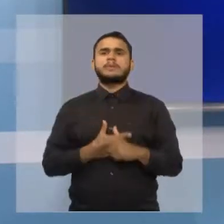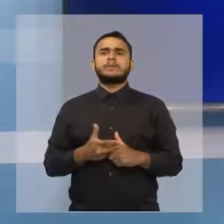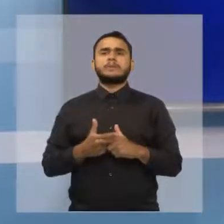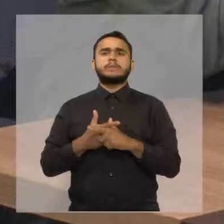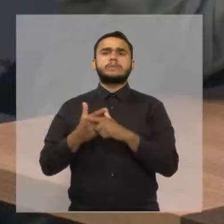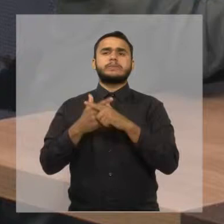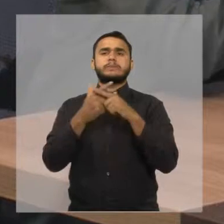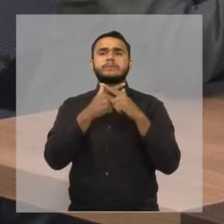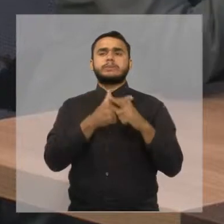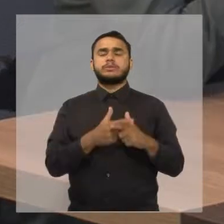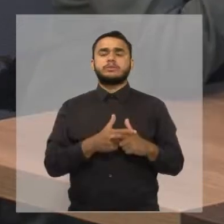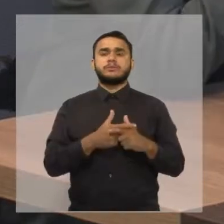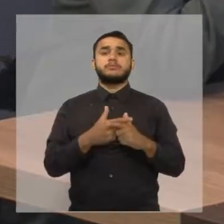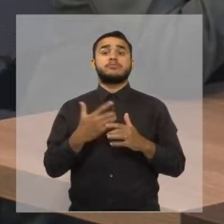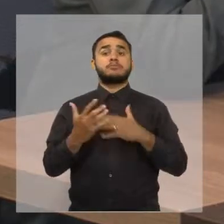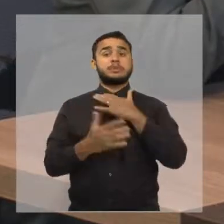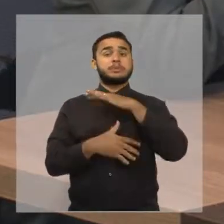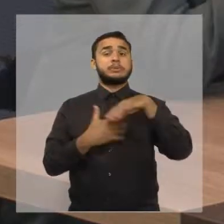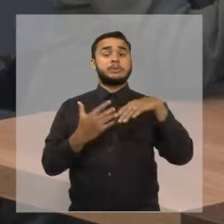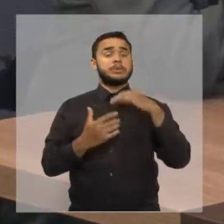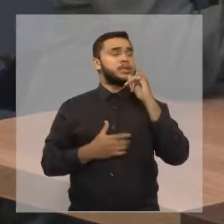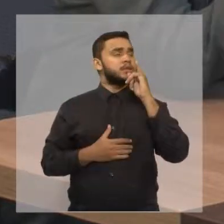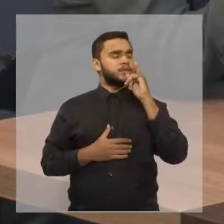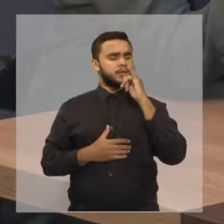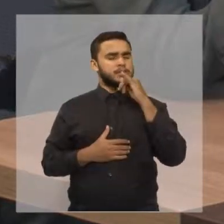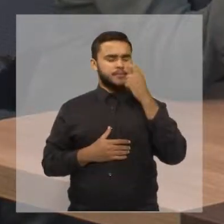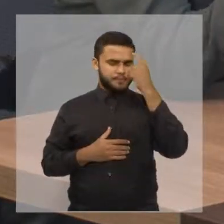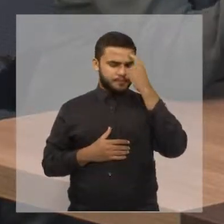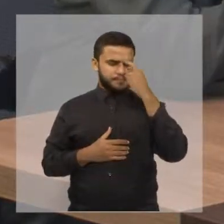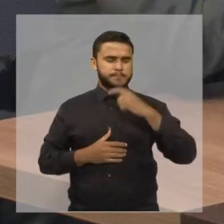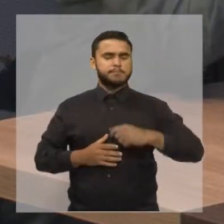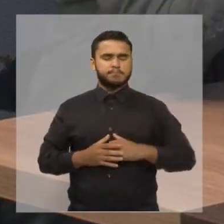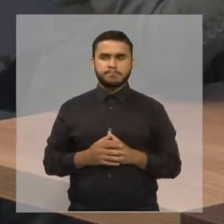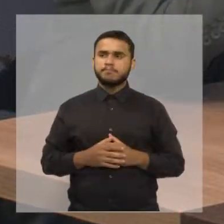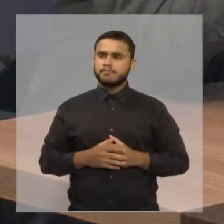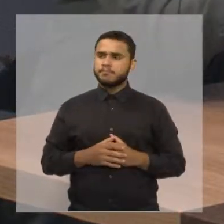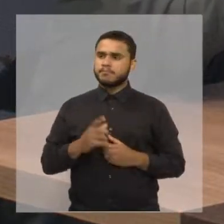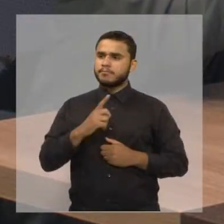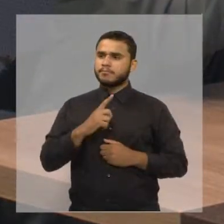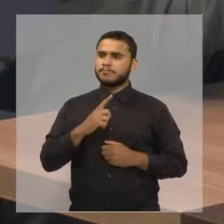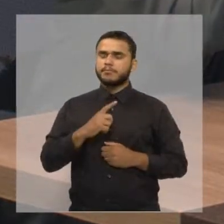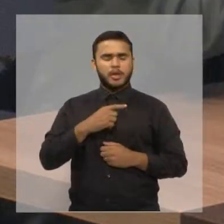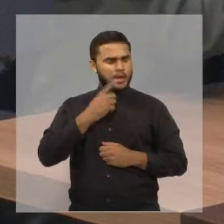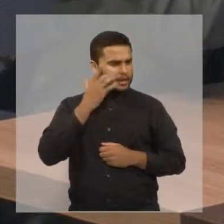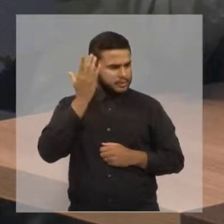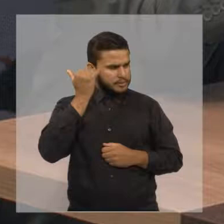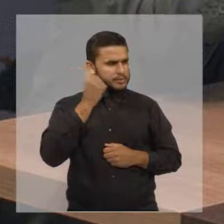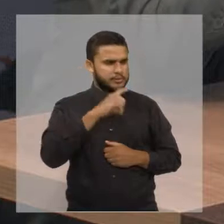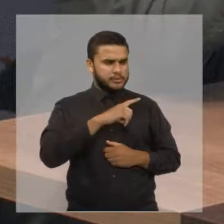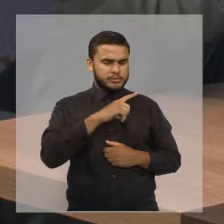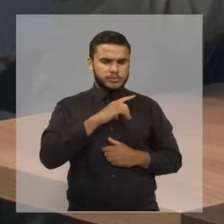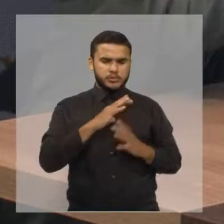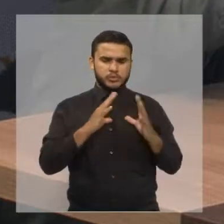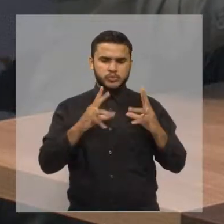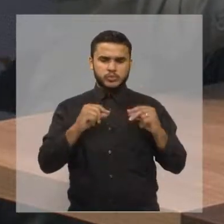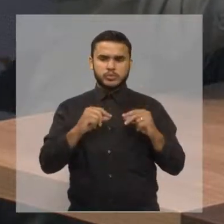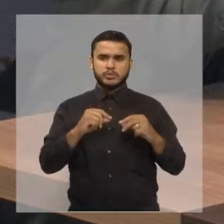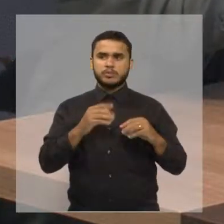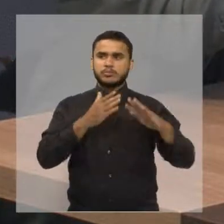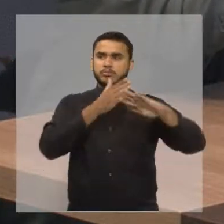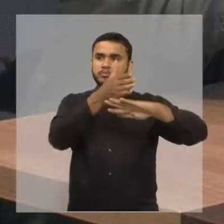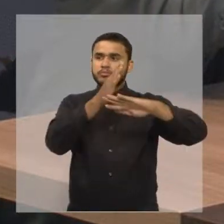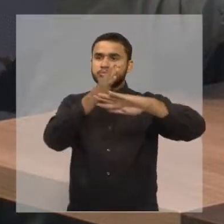né? de autoridade. Né? Quando a gente pensa, por exemplo, recentemente aqui, virou uma febre os mandatos de busca e apreensão coletivos em